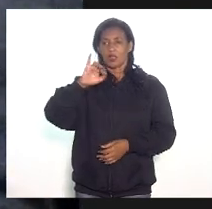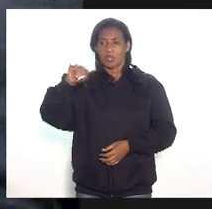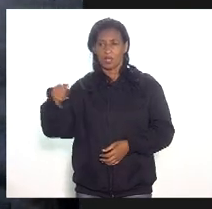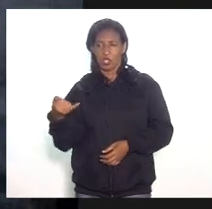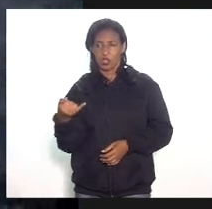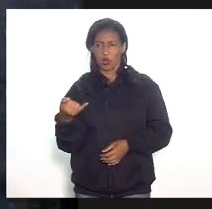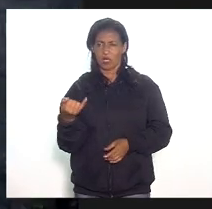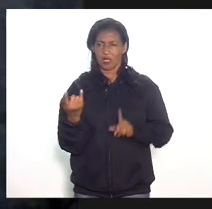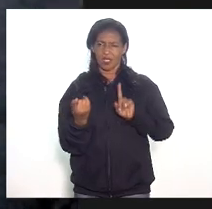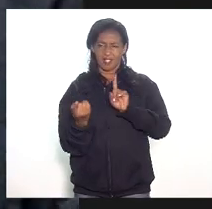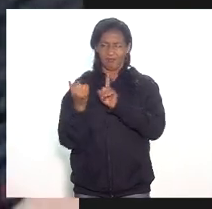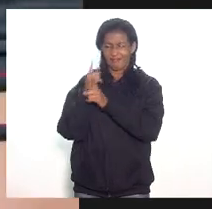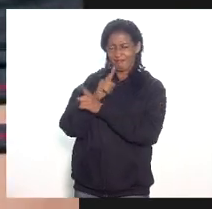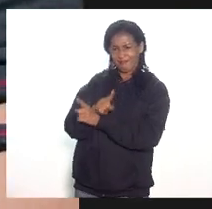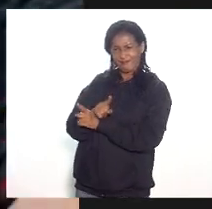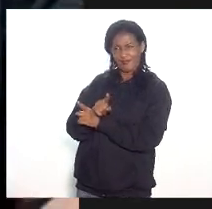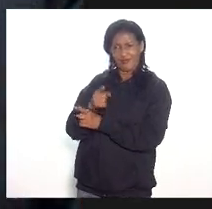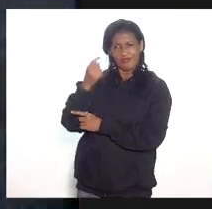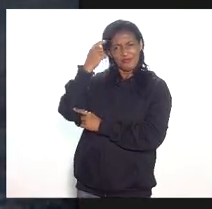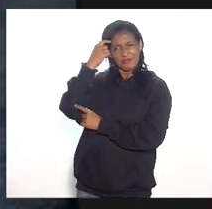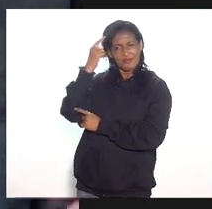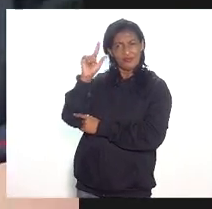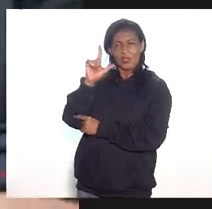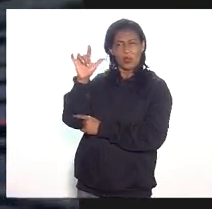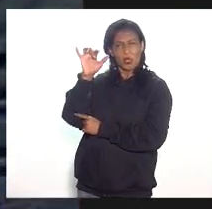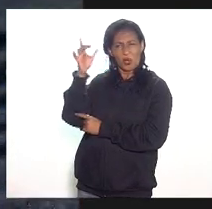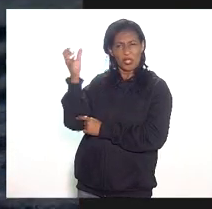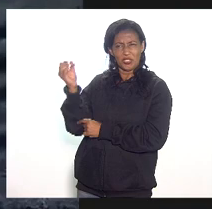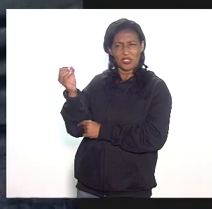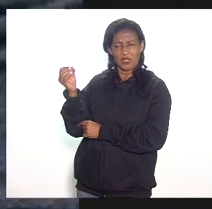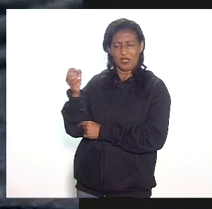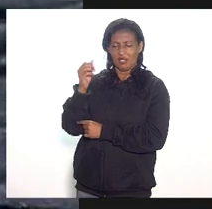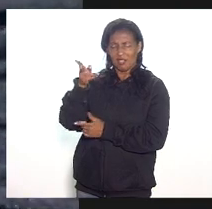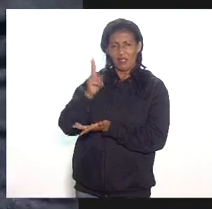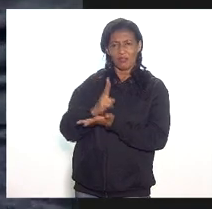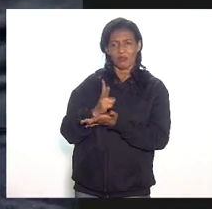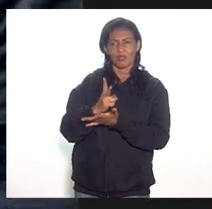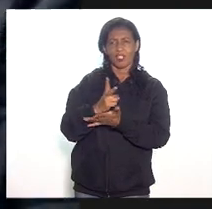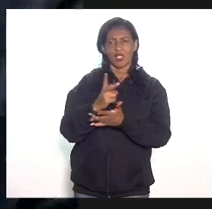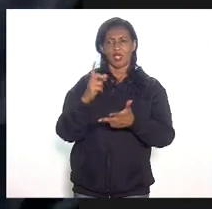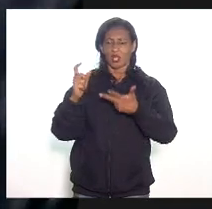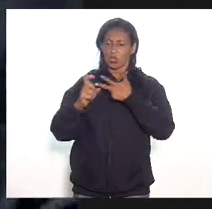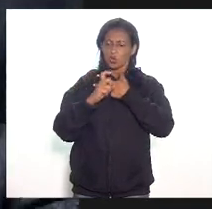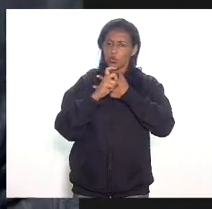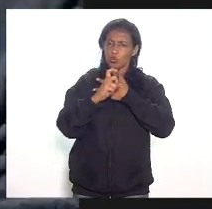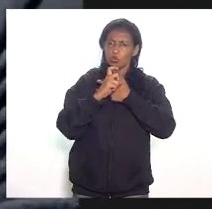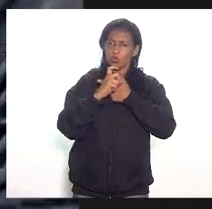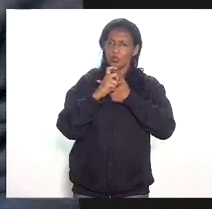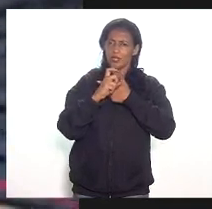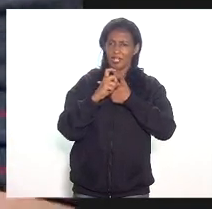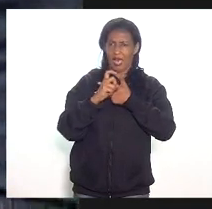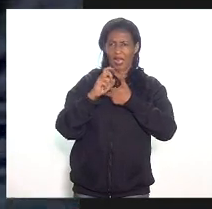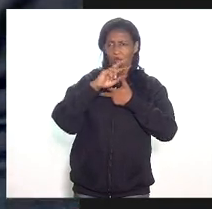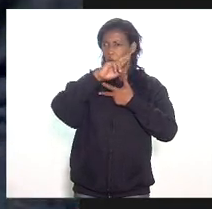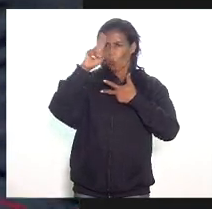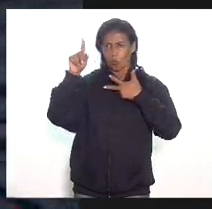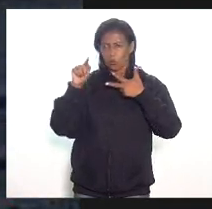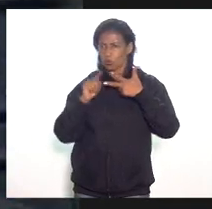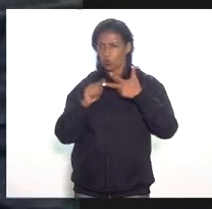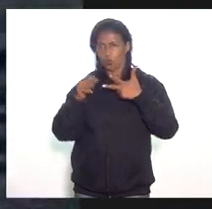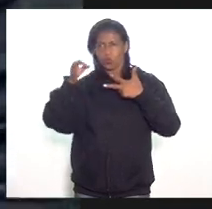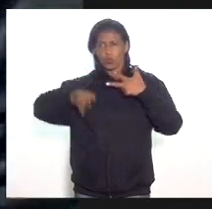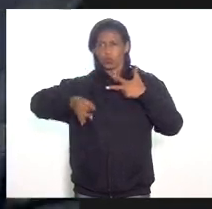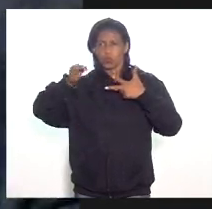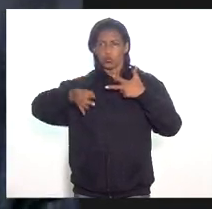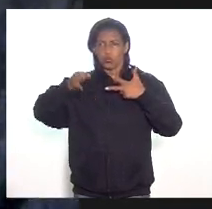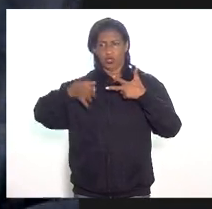quer reverter a lógica. Quem deve dar andamento é o judiciário e não a parte necessariamente. Essa é uma obrigação inerente.